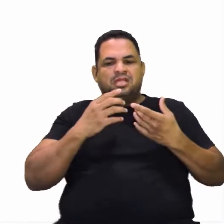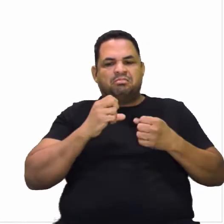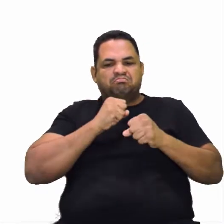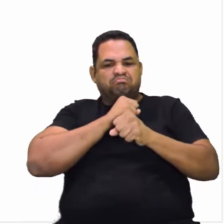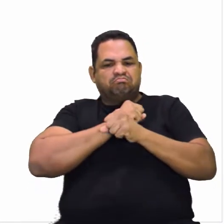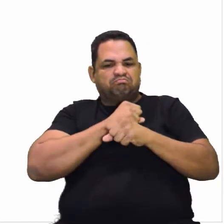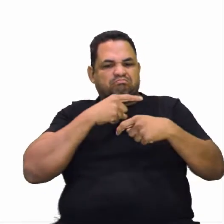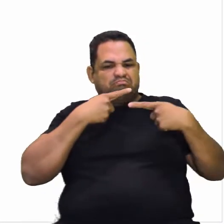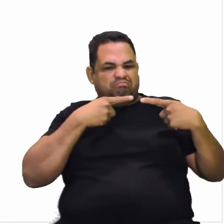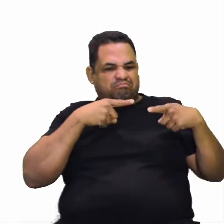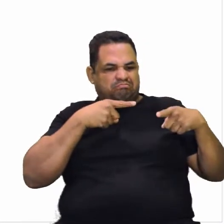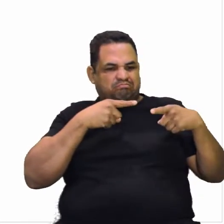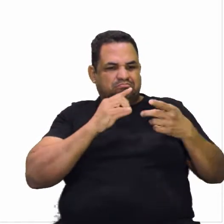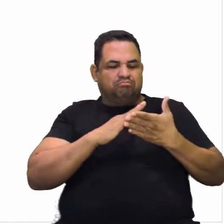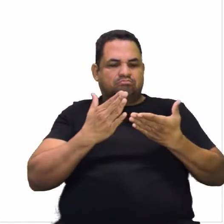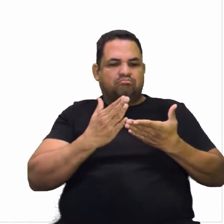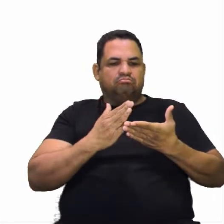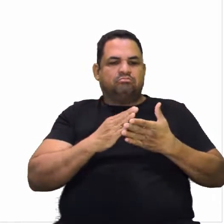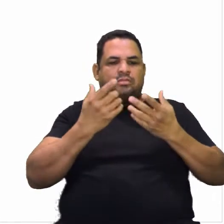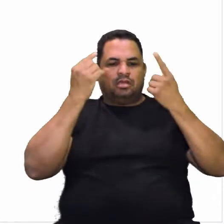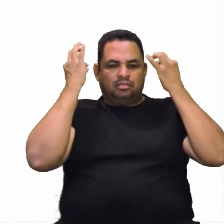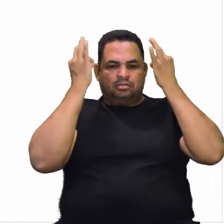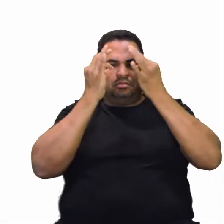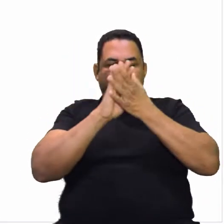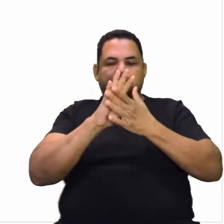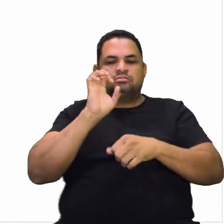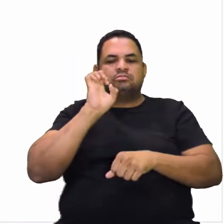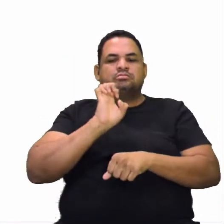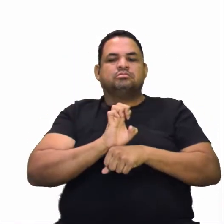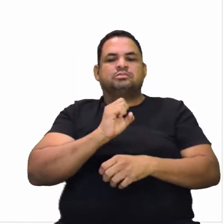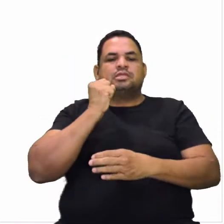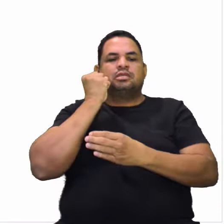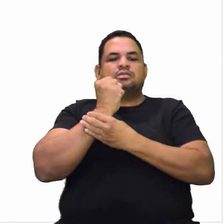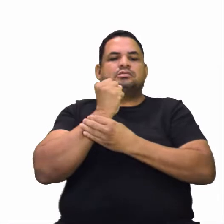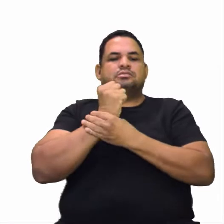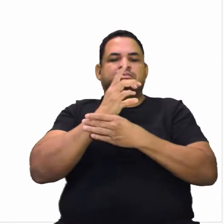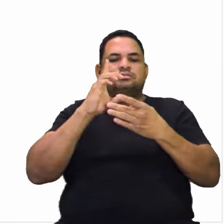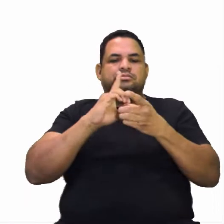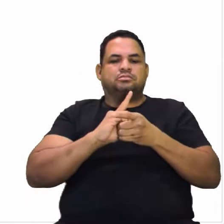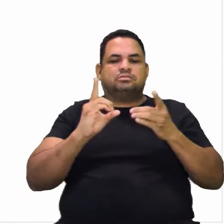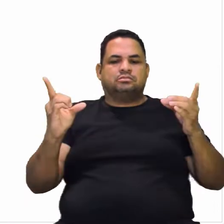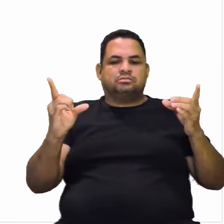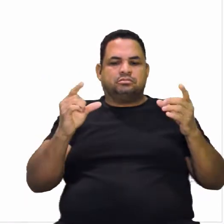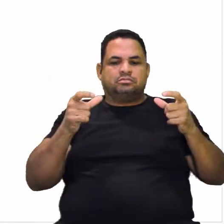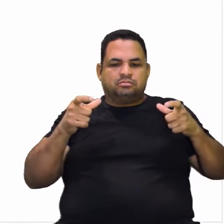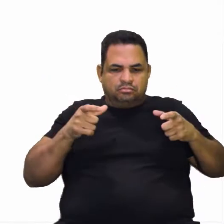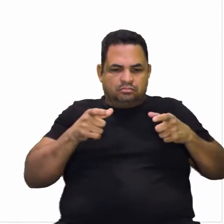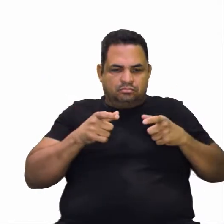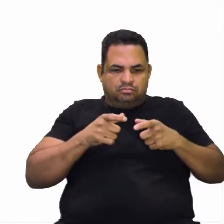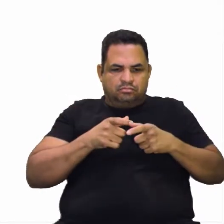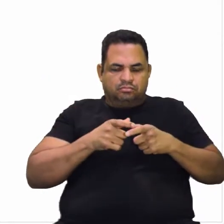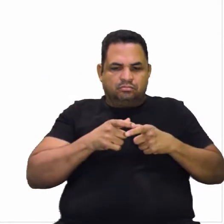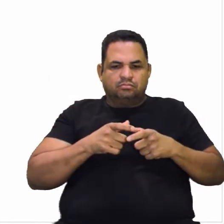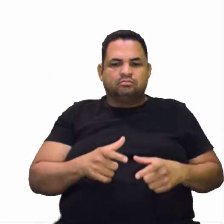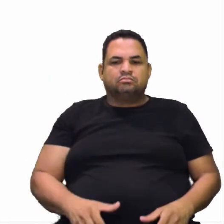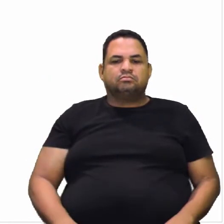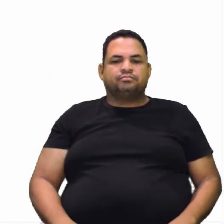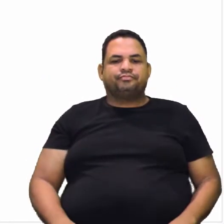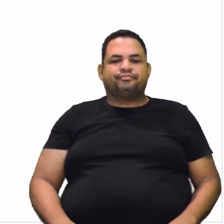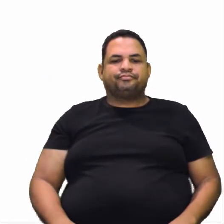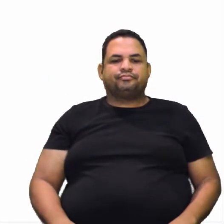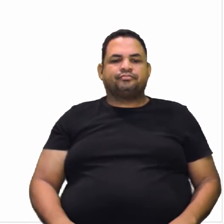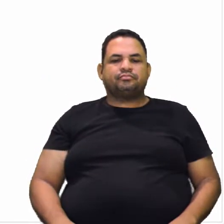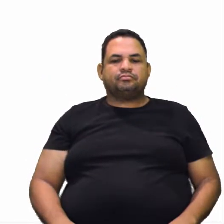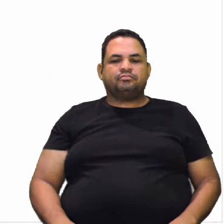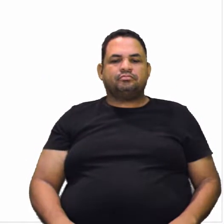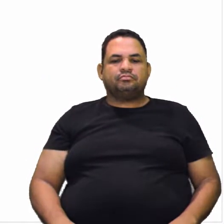Atenas era o estado que garantia a democracia da minoria,